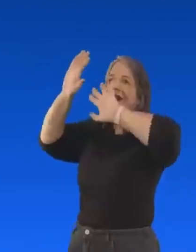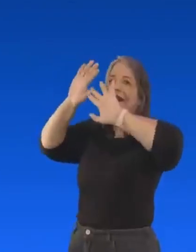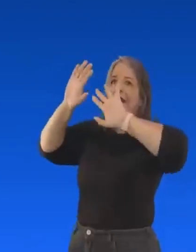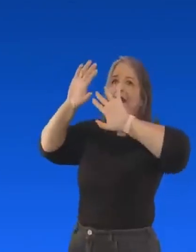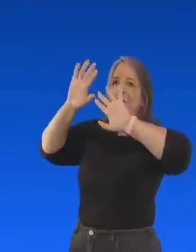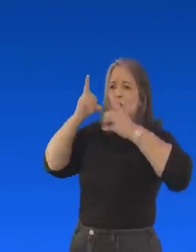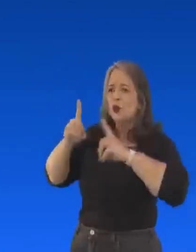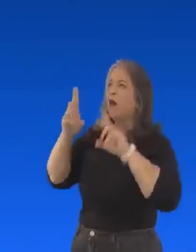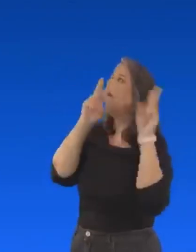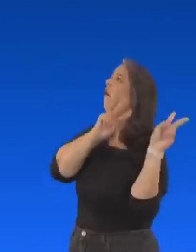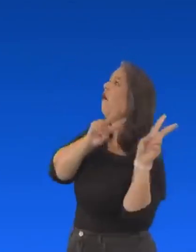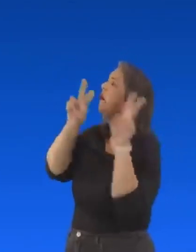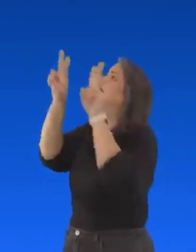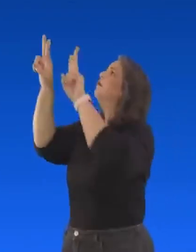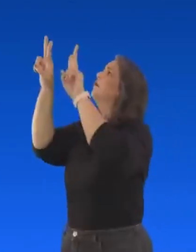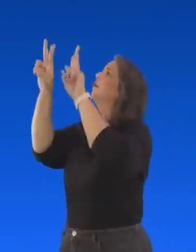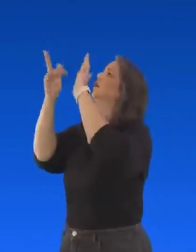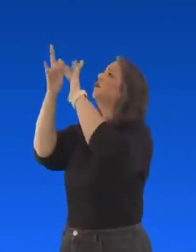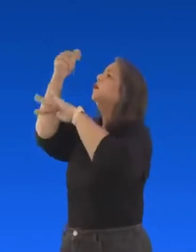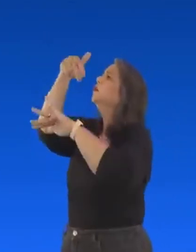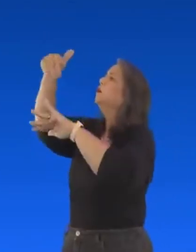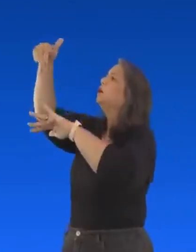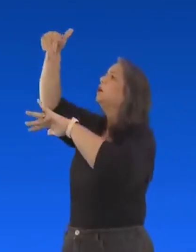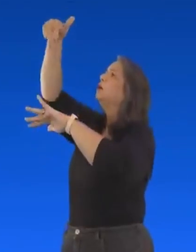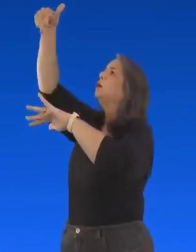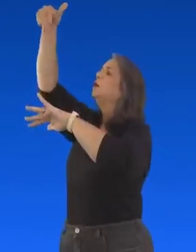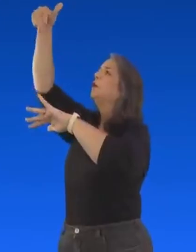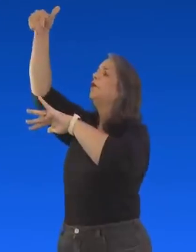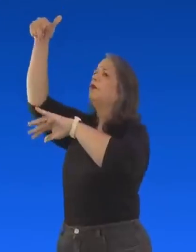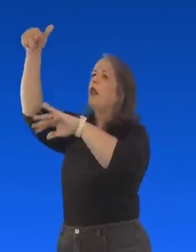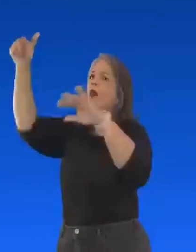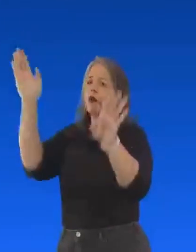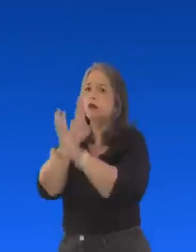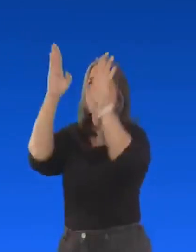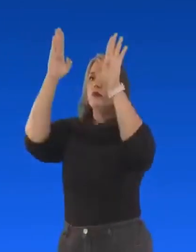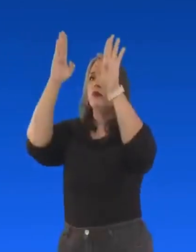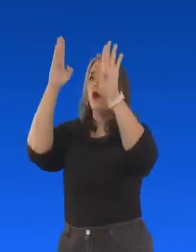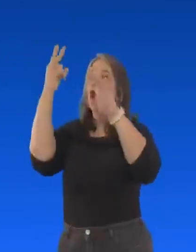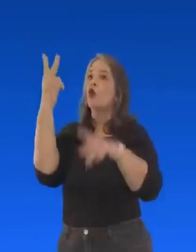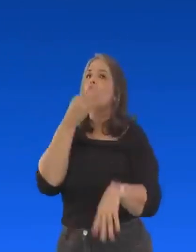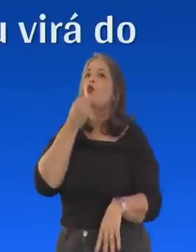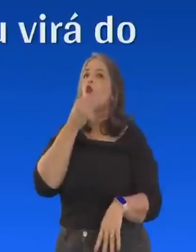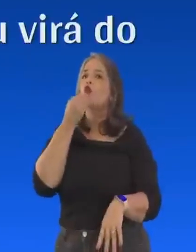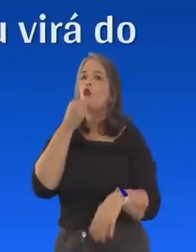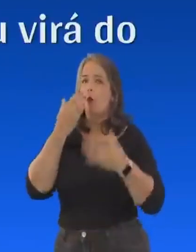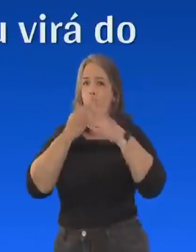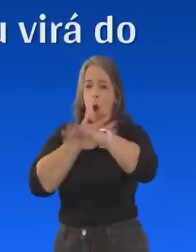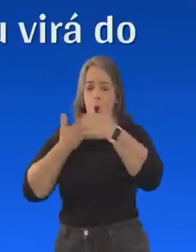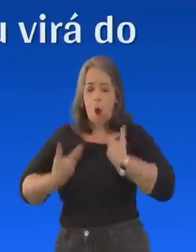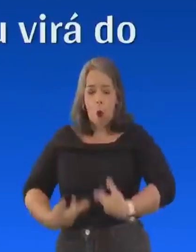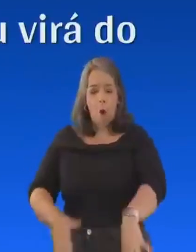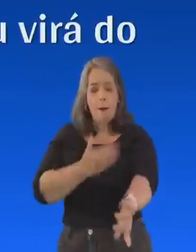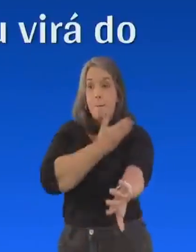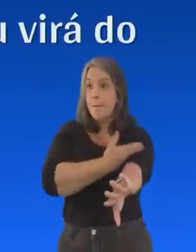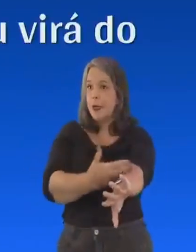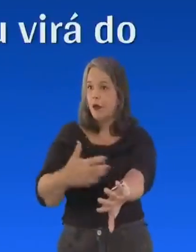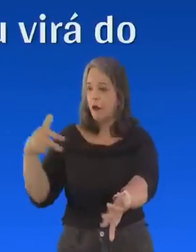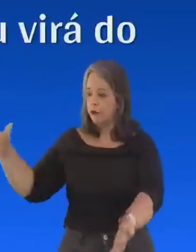Jesus subia, eis que 2 homens vestidos de branco se puseram ao lado deles e lhes